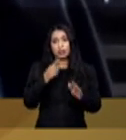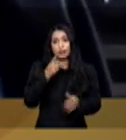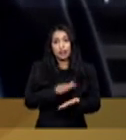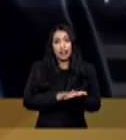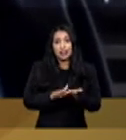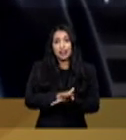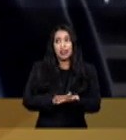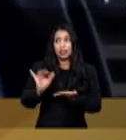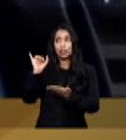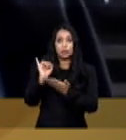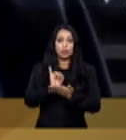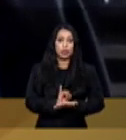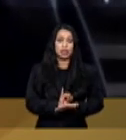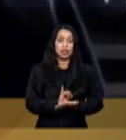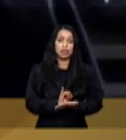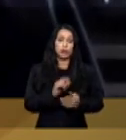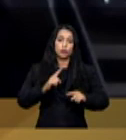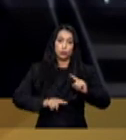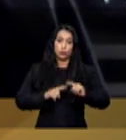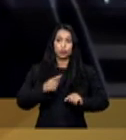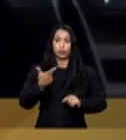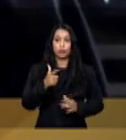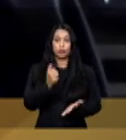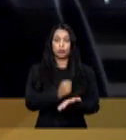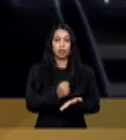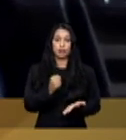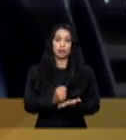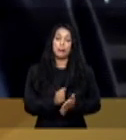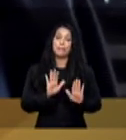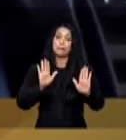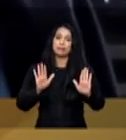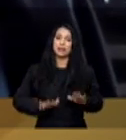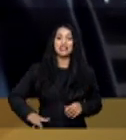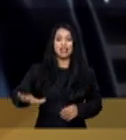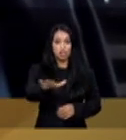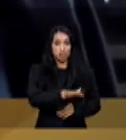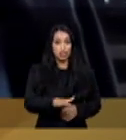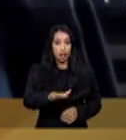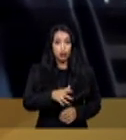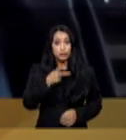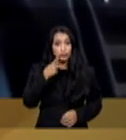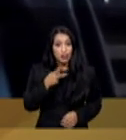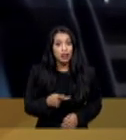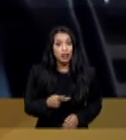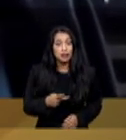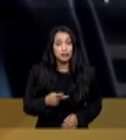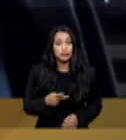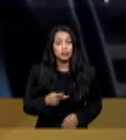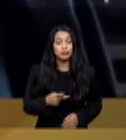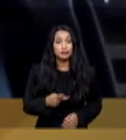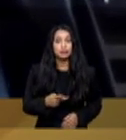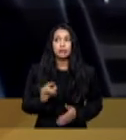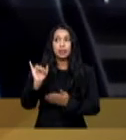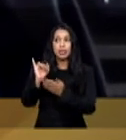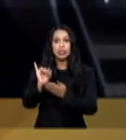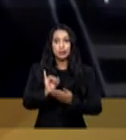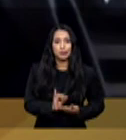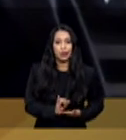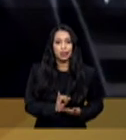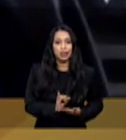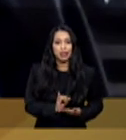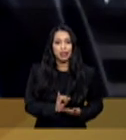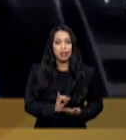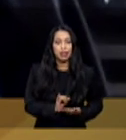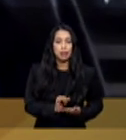de produtos sem registro, ao passo que a norma geral do contrabando expressamente fala em importar mercadorias